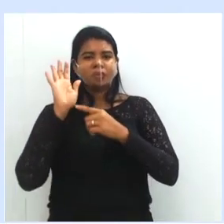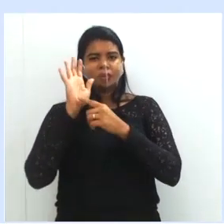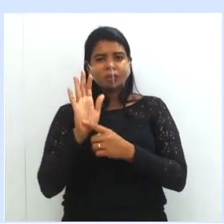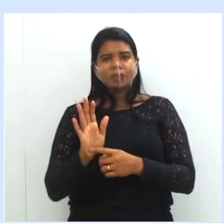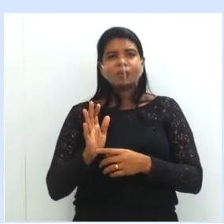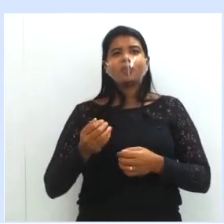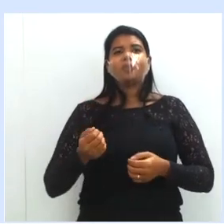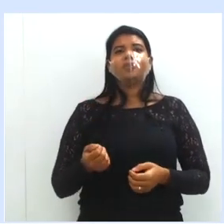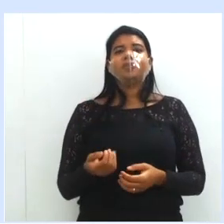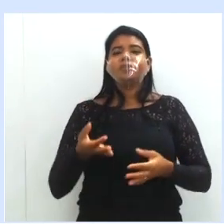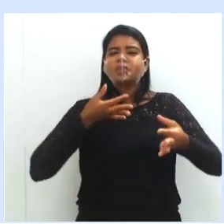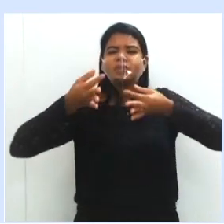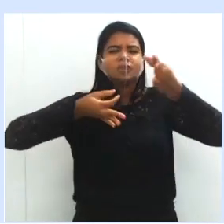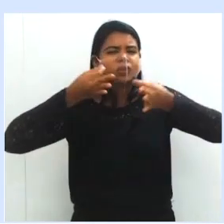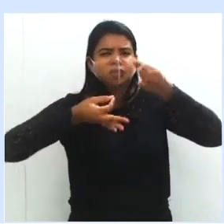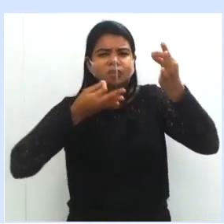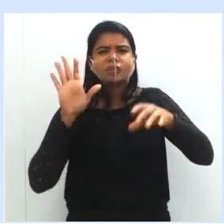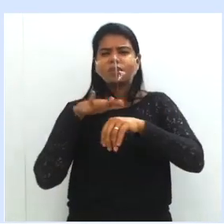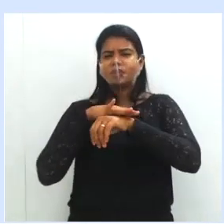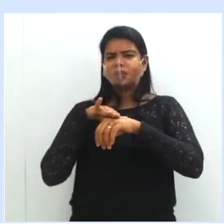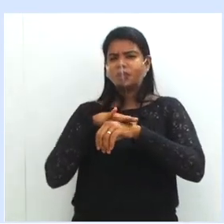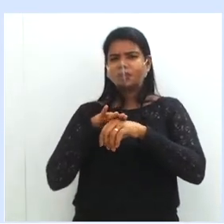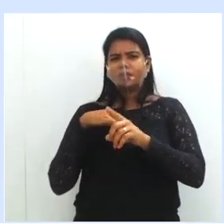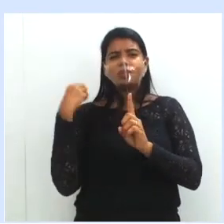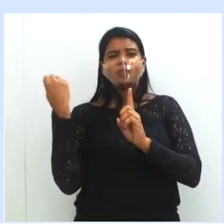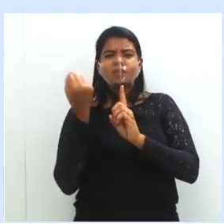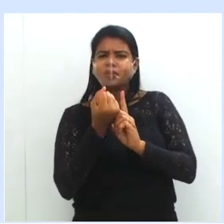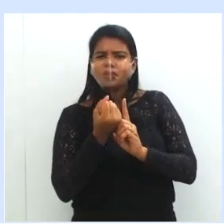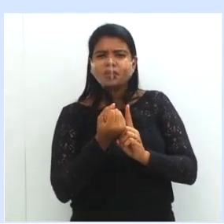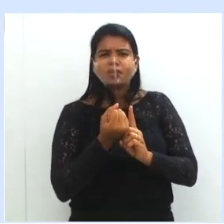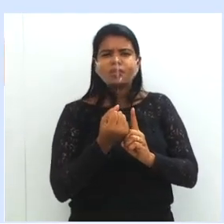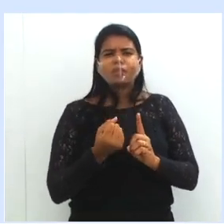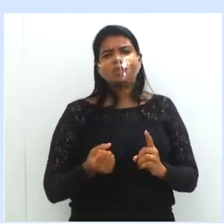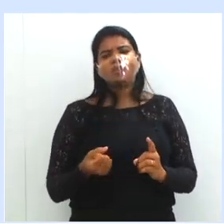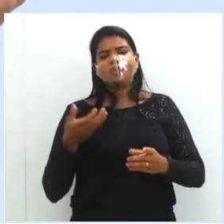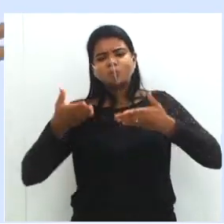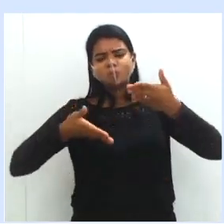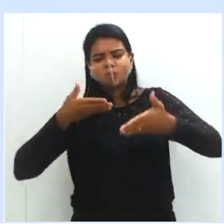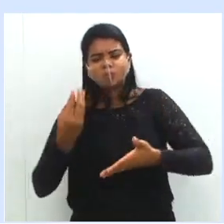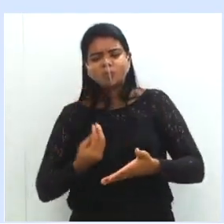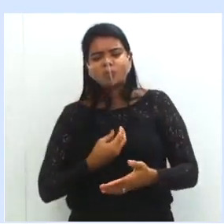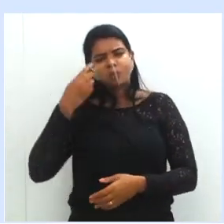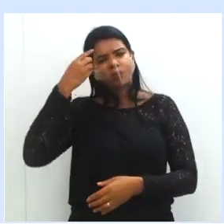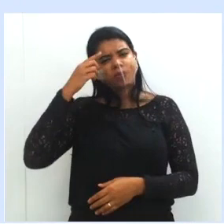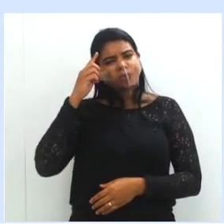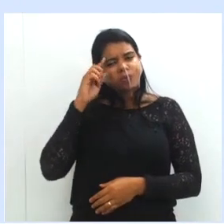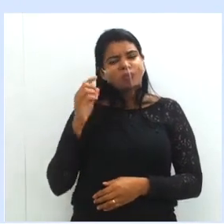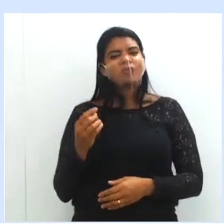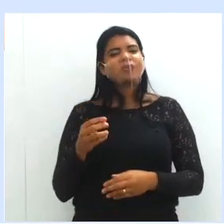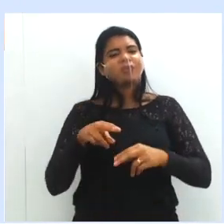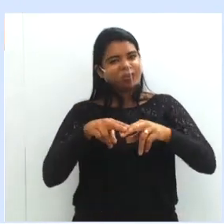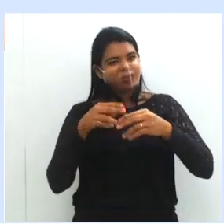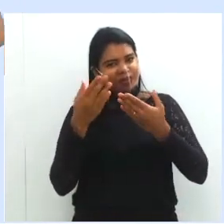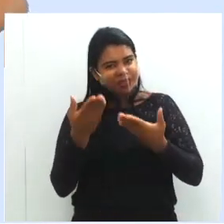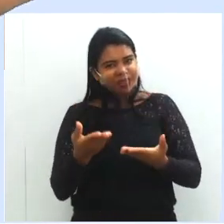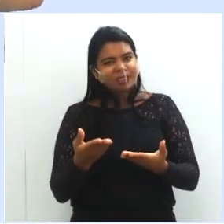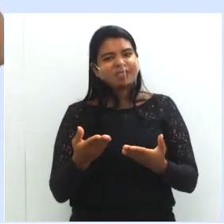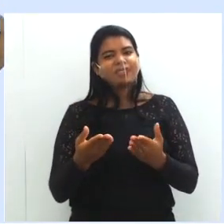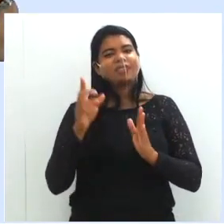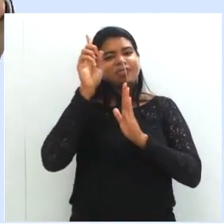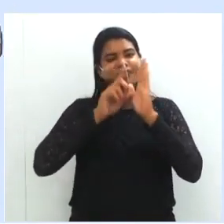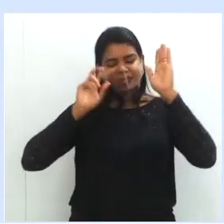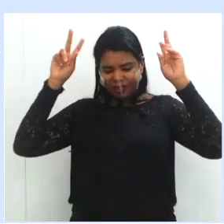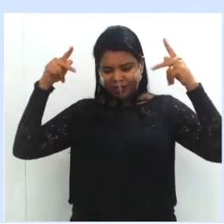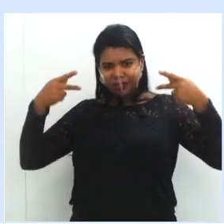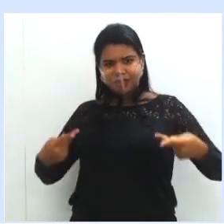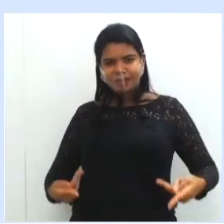VI discussando sobre as questões sociais. É por isso que ele é o patrono, certo, dos